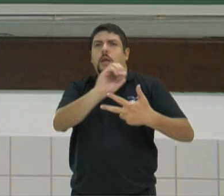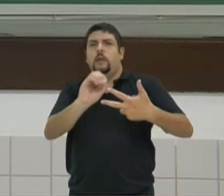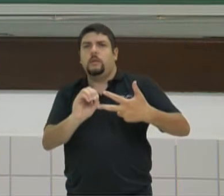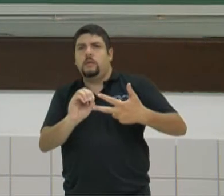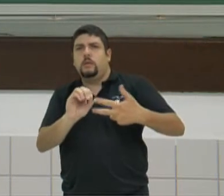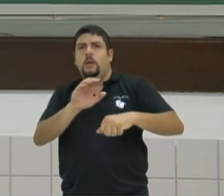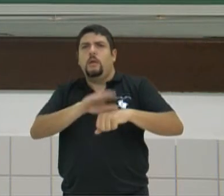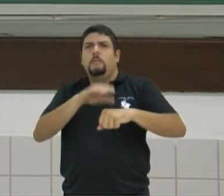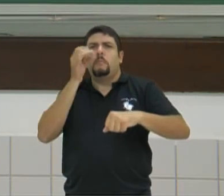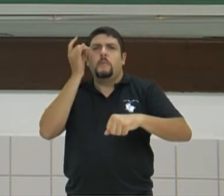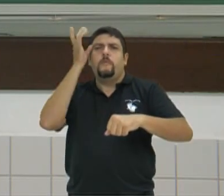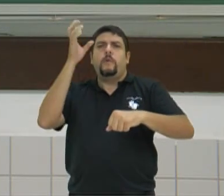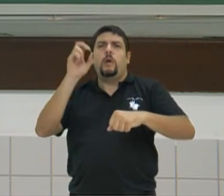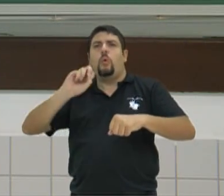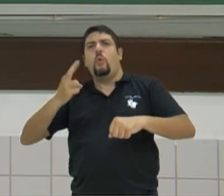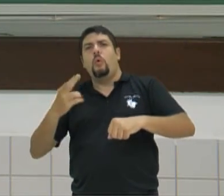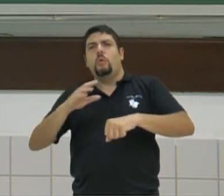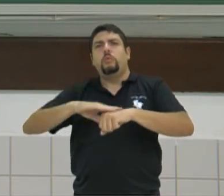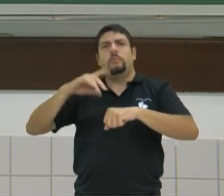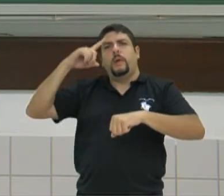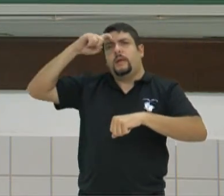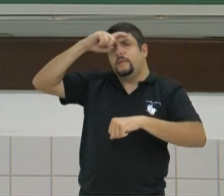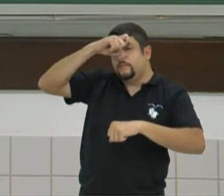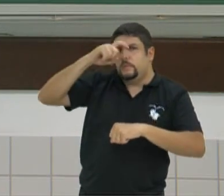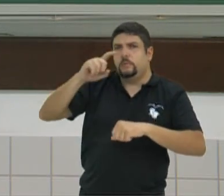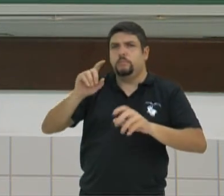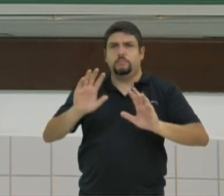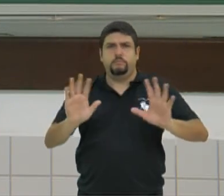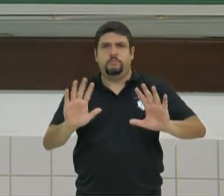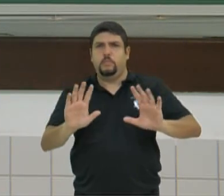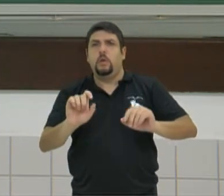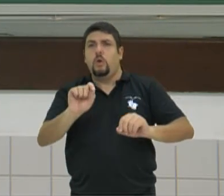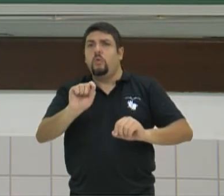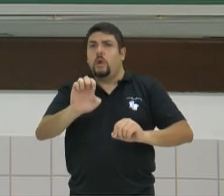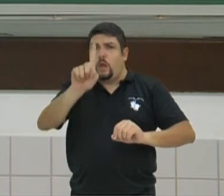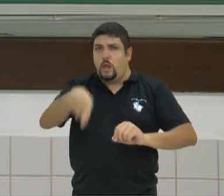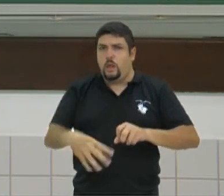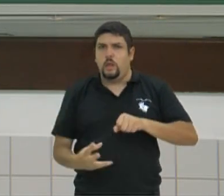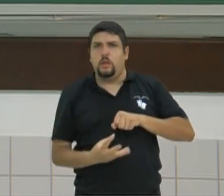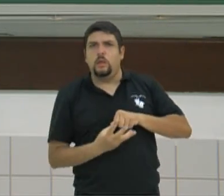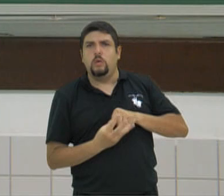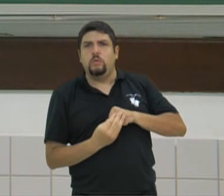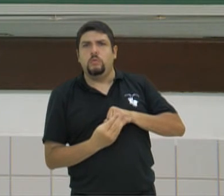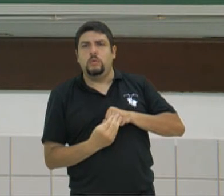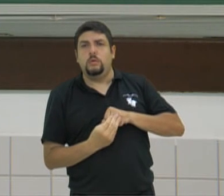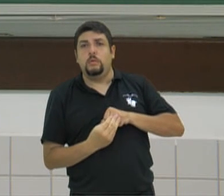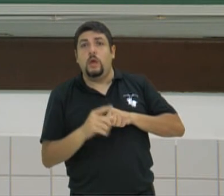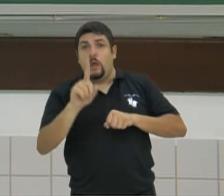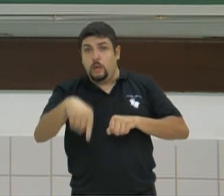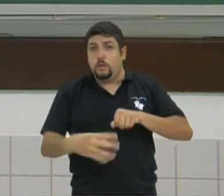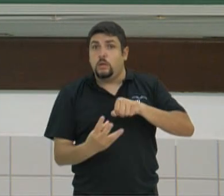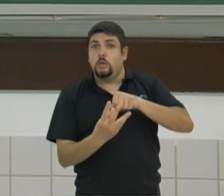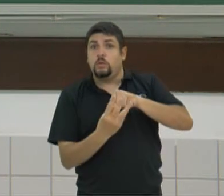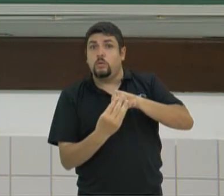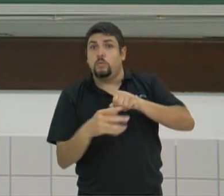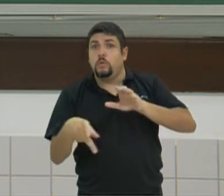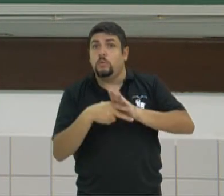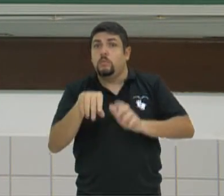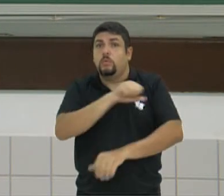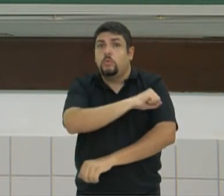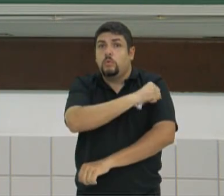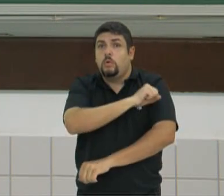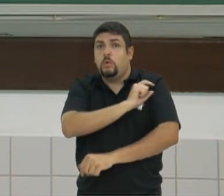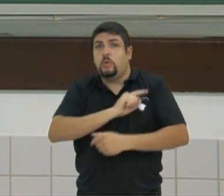mais difícil, são questões em que você aplica o conhecimento que você tem. E é um conhecimento de 8º ano, caindo no Exame Nacional do Ensino